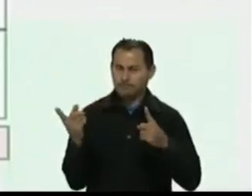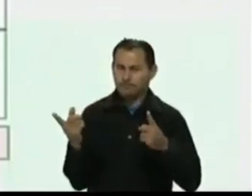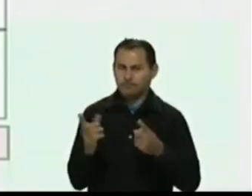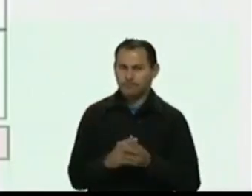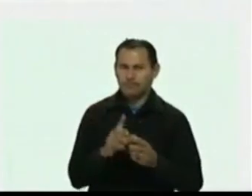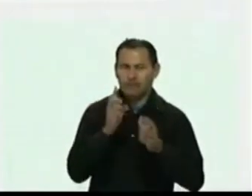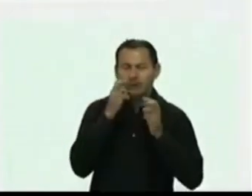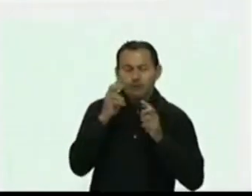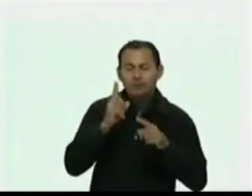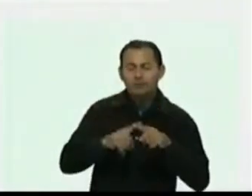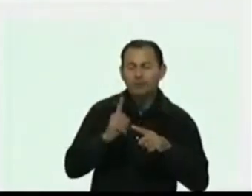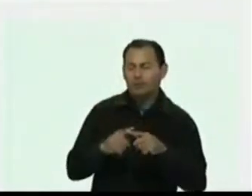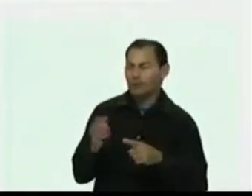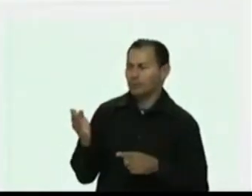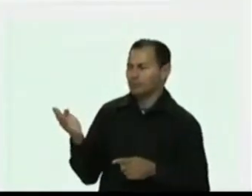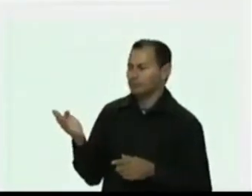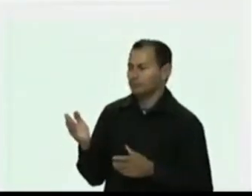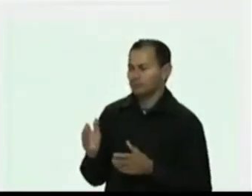e aí a gente vai ver o porquê aqui.